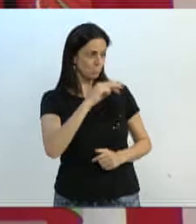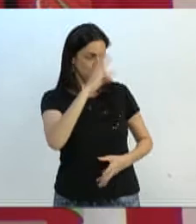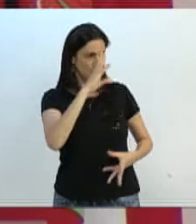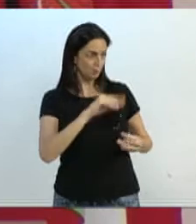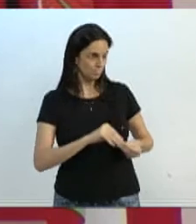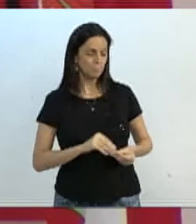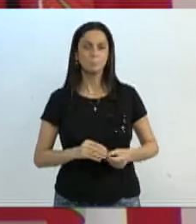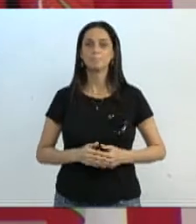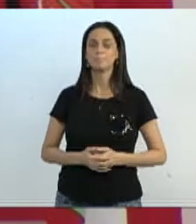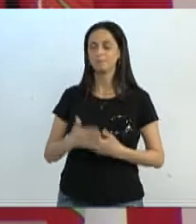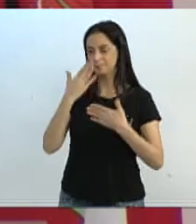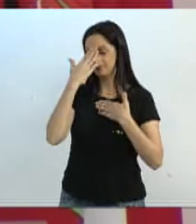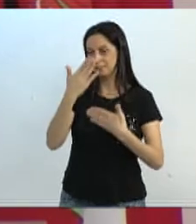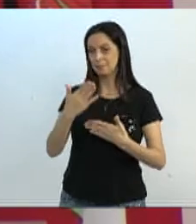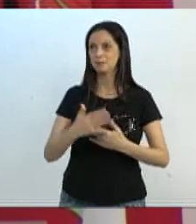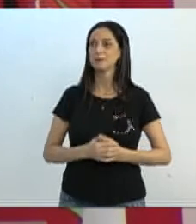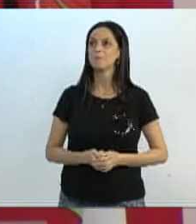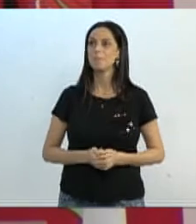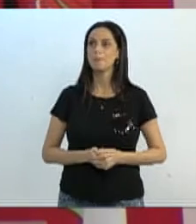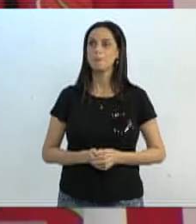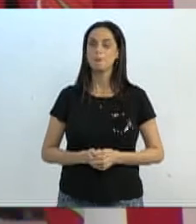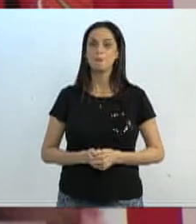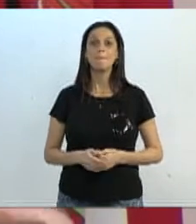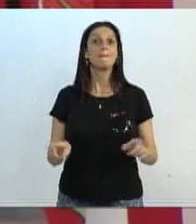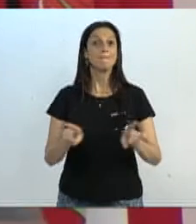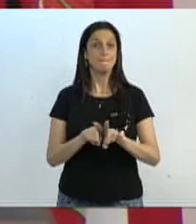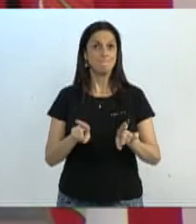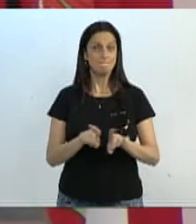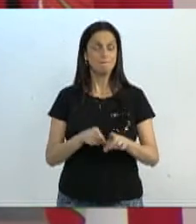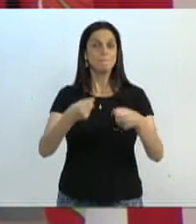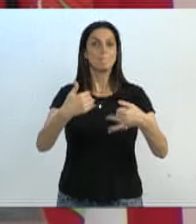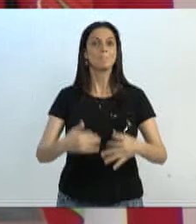Excelência. Obrigado. E também destacar